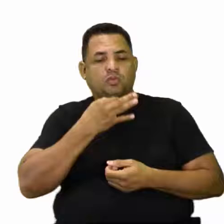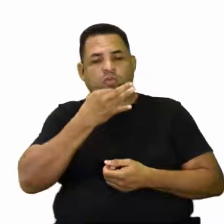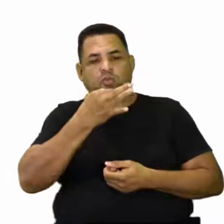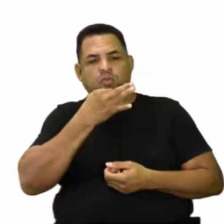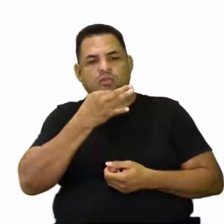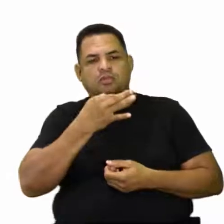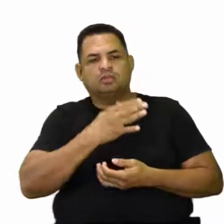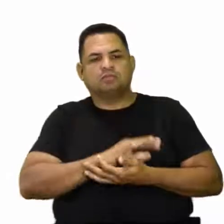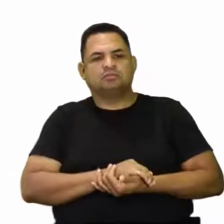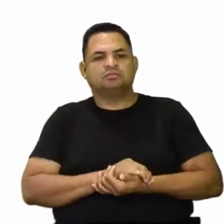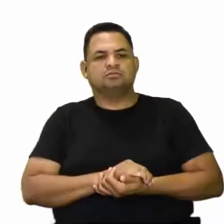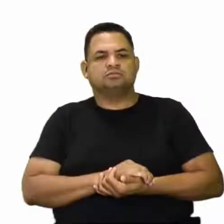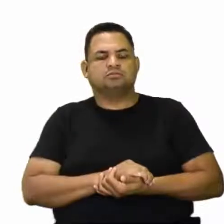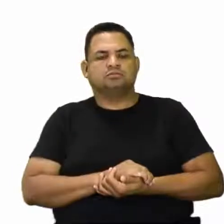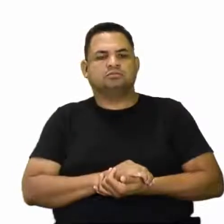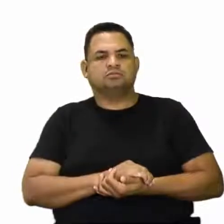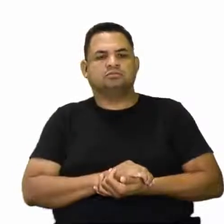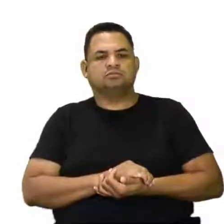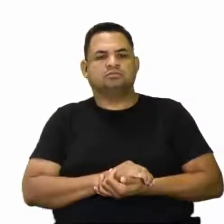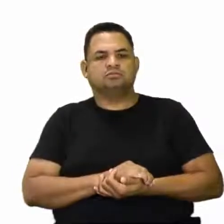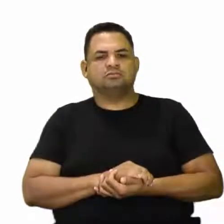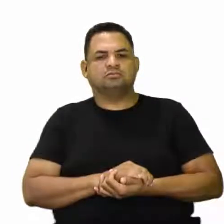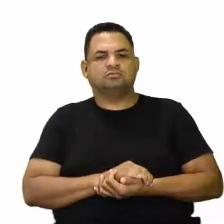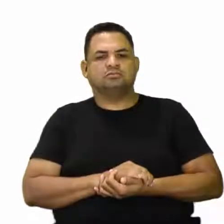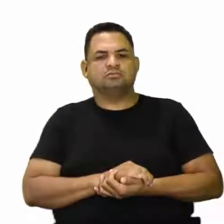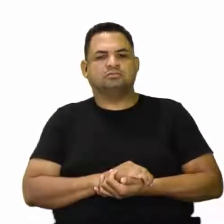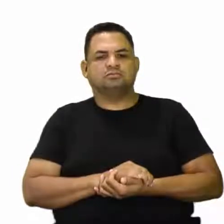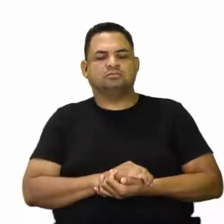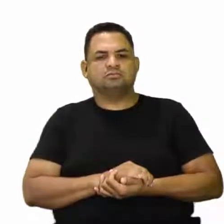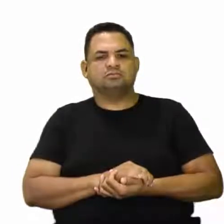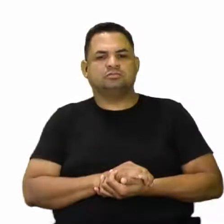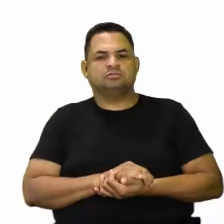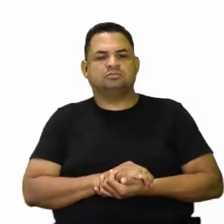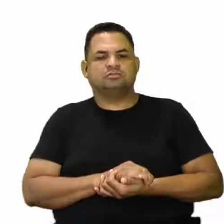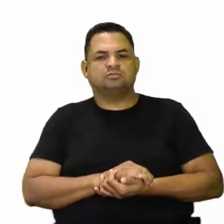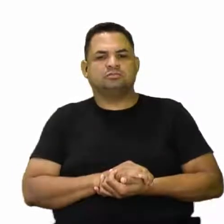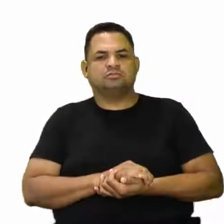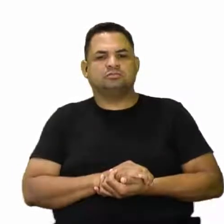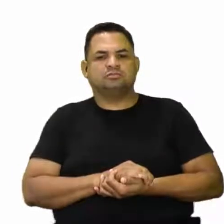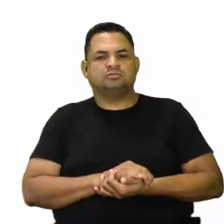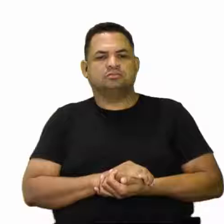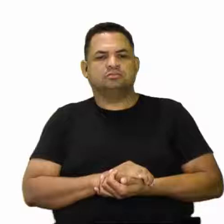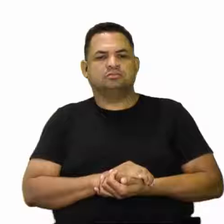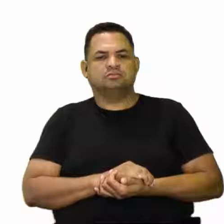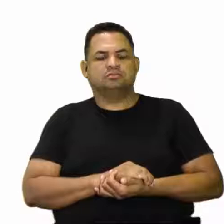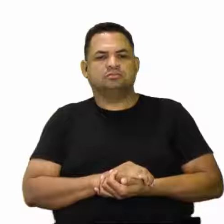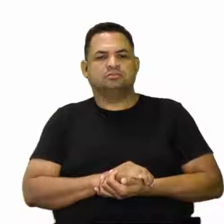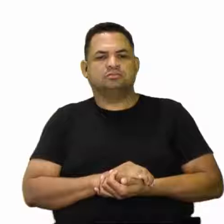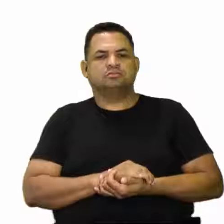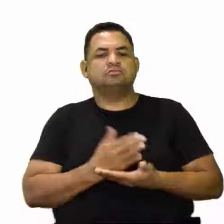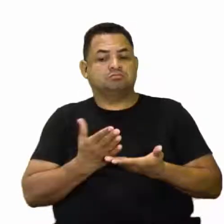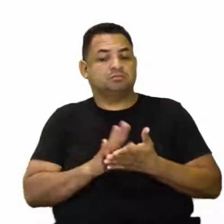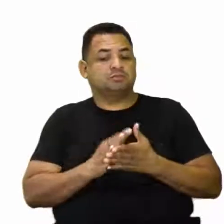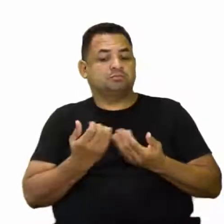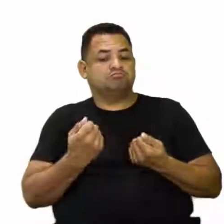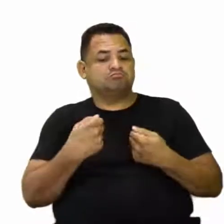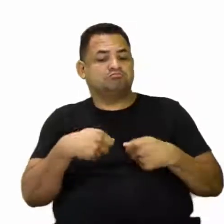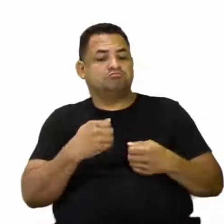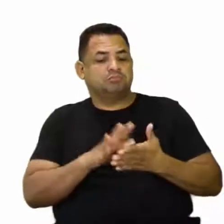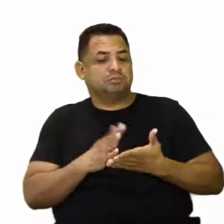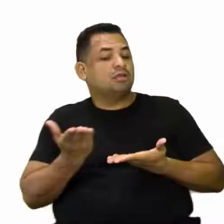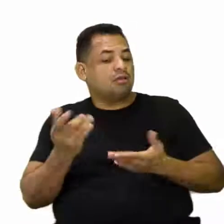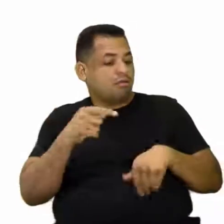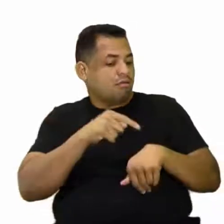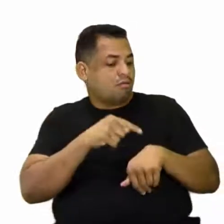Então, deverias ir agora a comprar os ingredientes, não? Então, você deveria ir